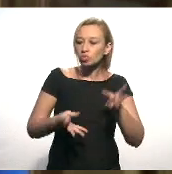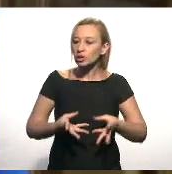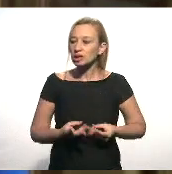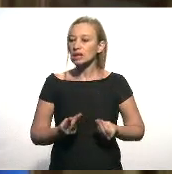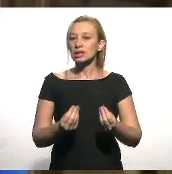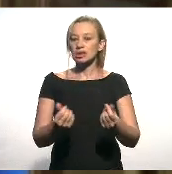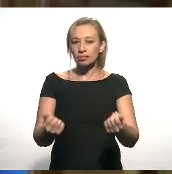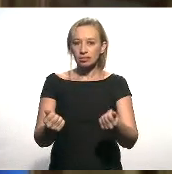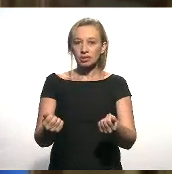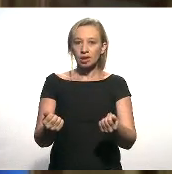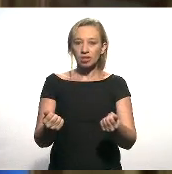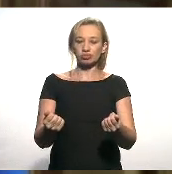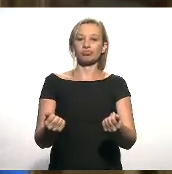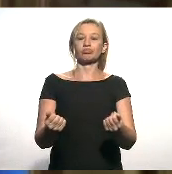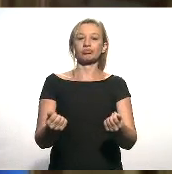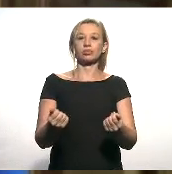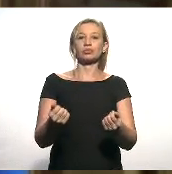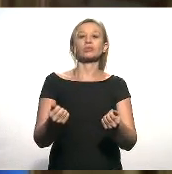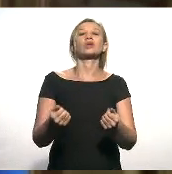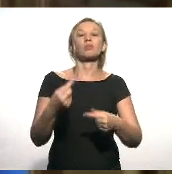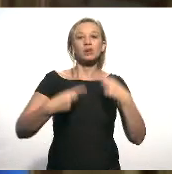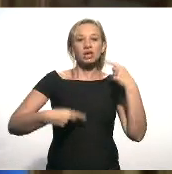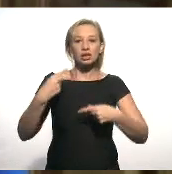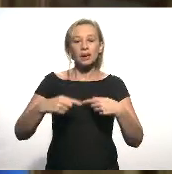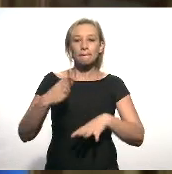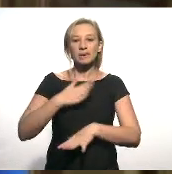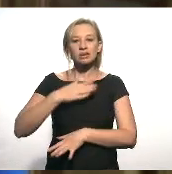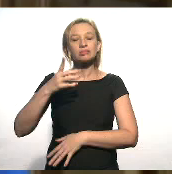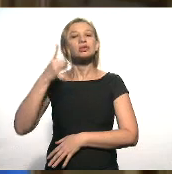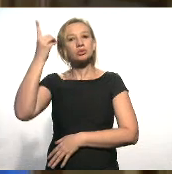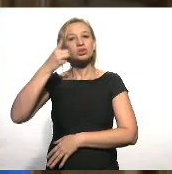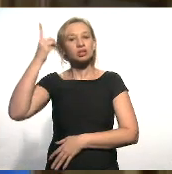política, minha e da deputada Lucinha.